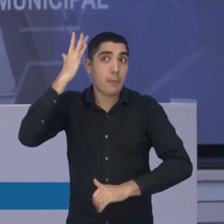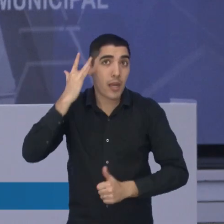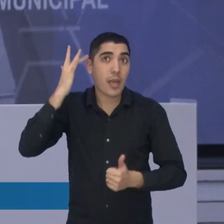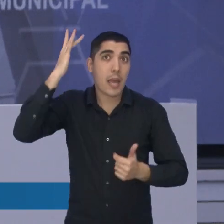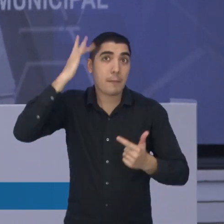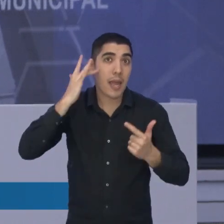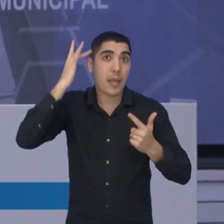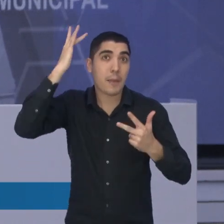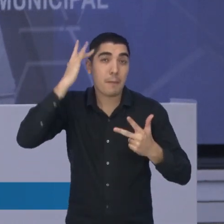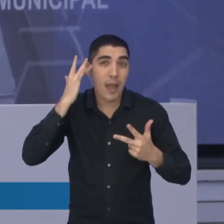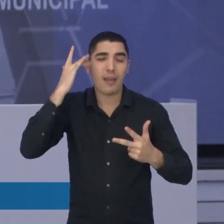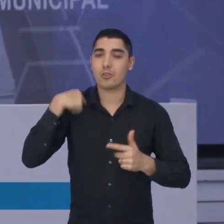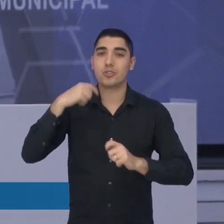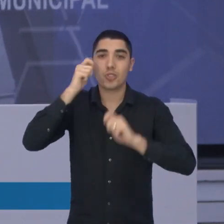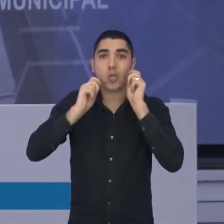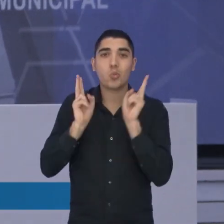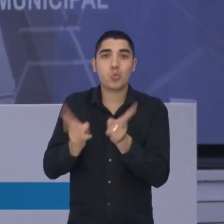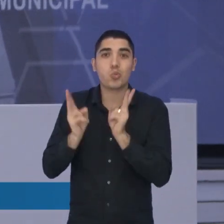olhar as fotos.